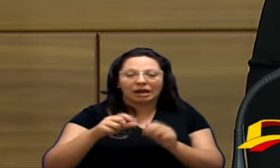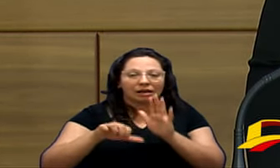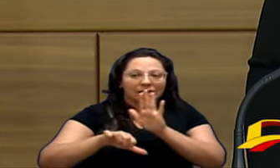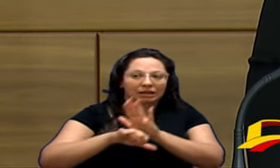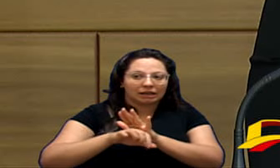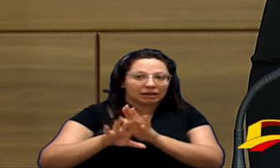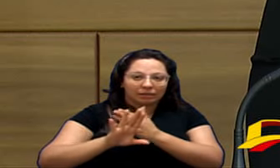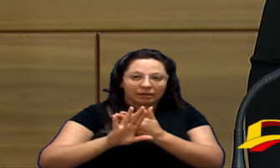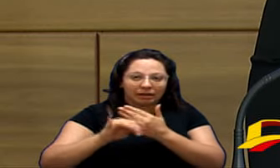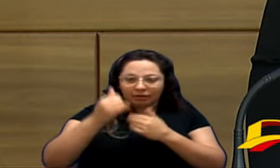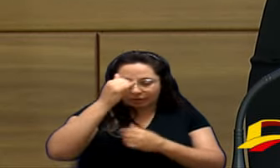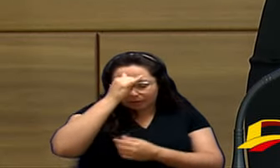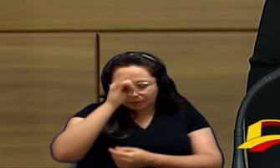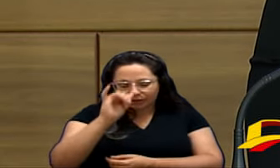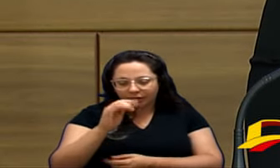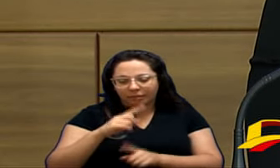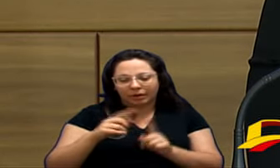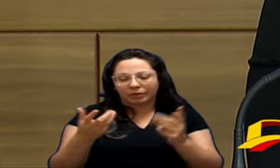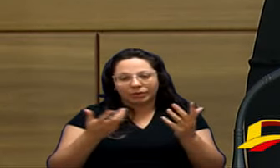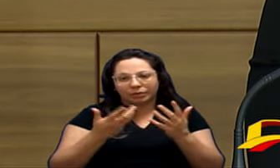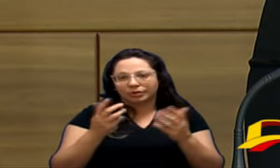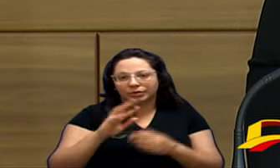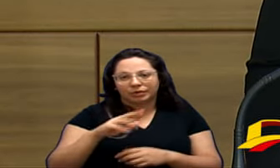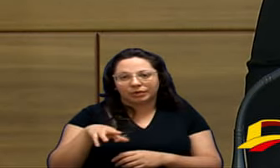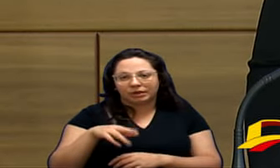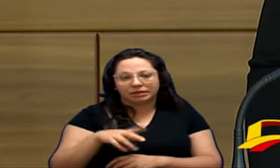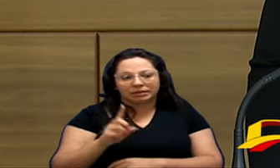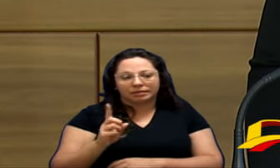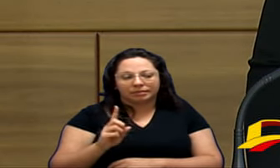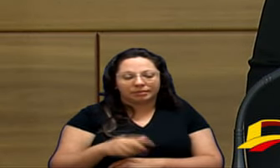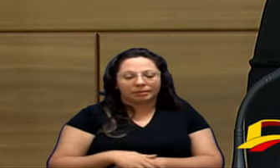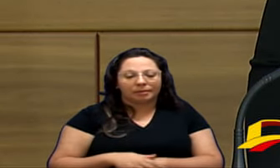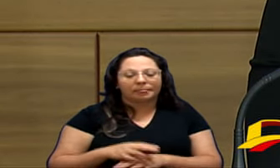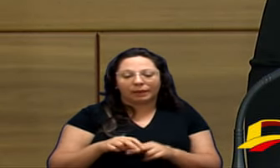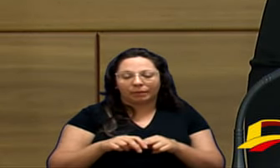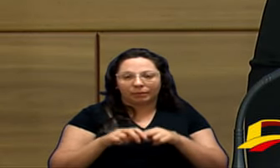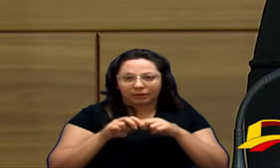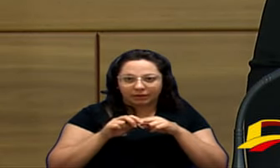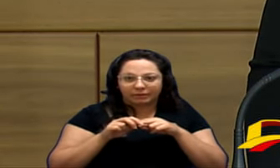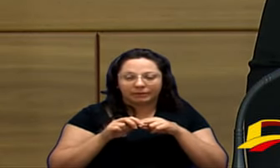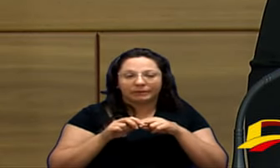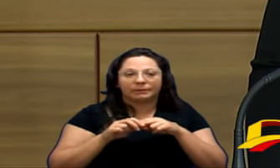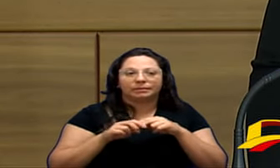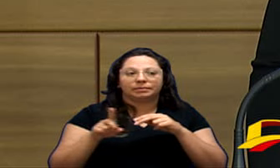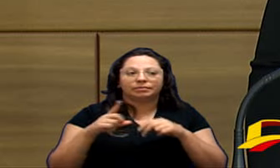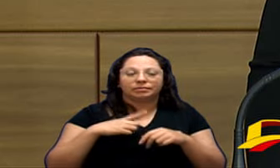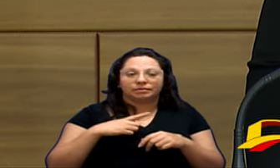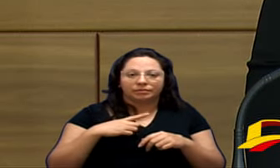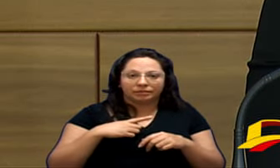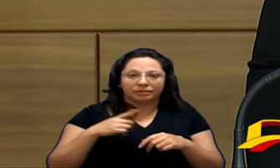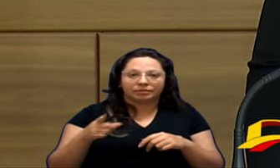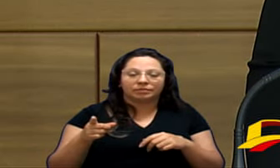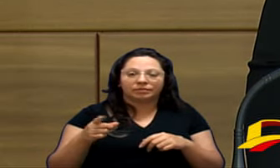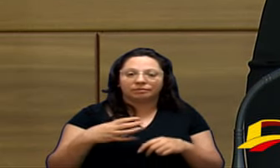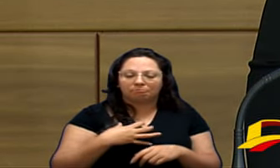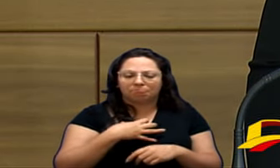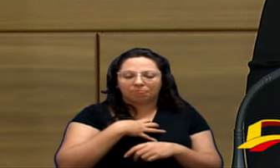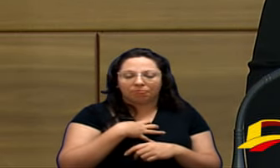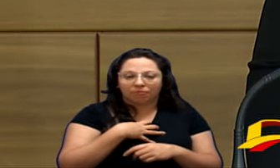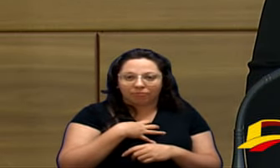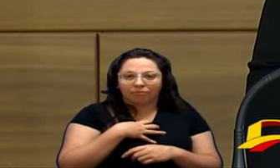crime mas infelizmente hoje não é assim né então por isso eh Munhóz que você tem essa percepção que tem